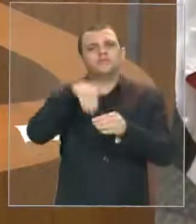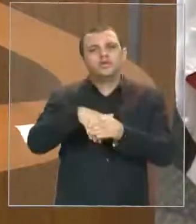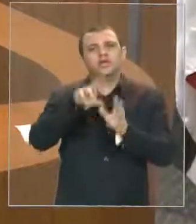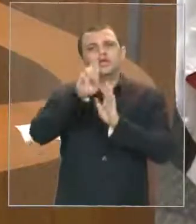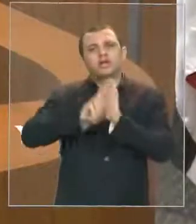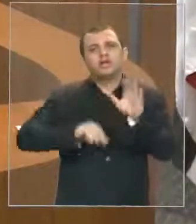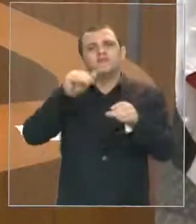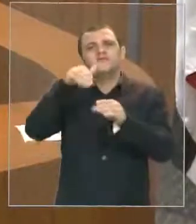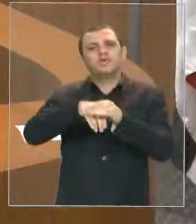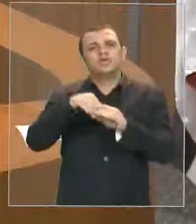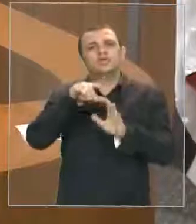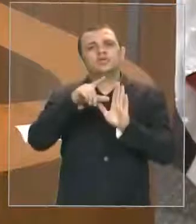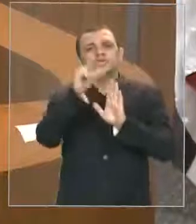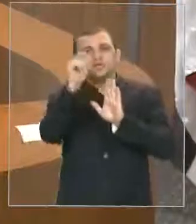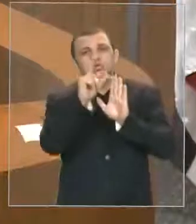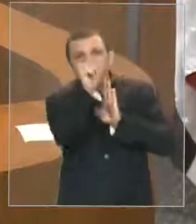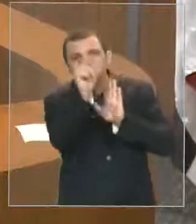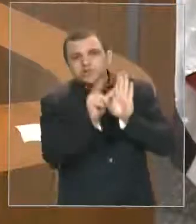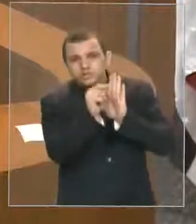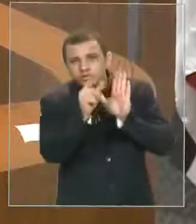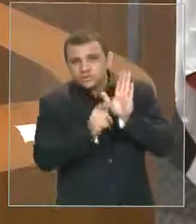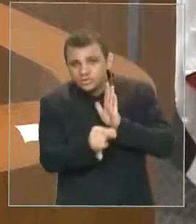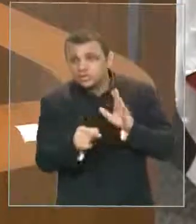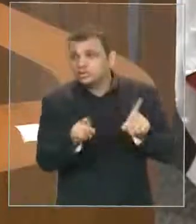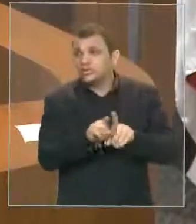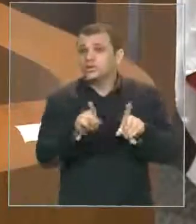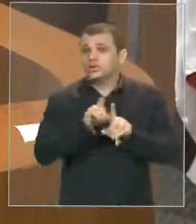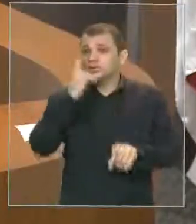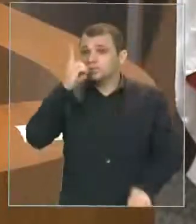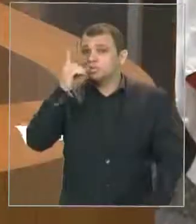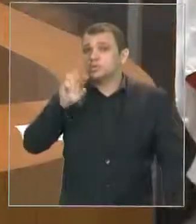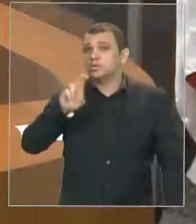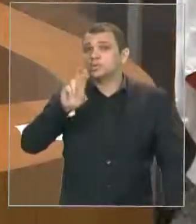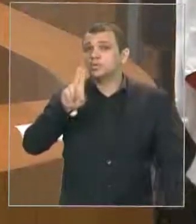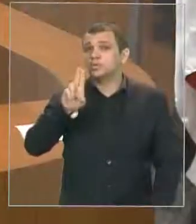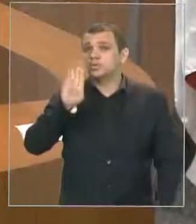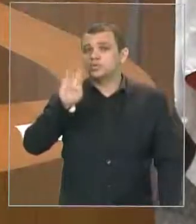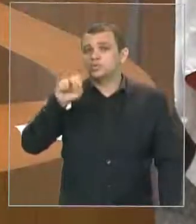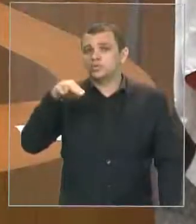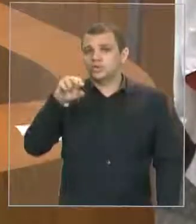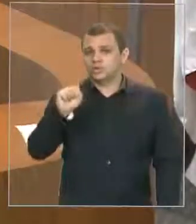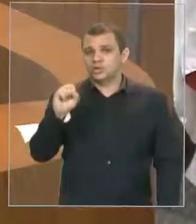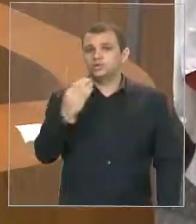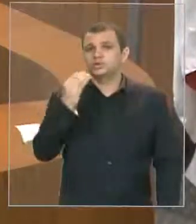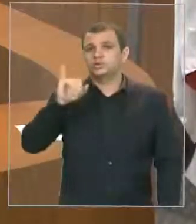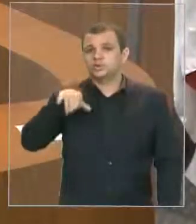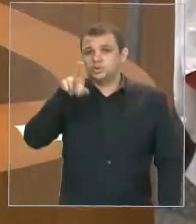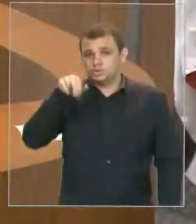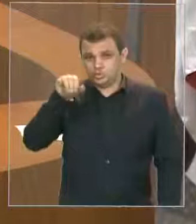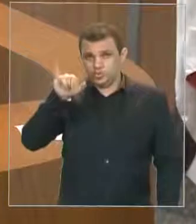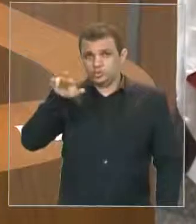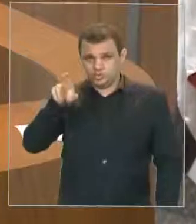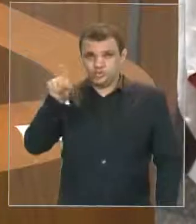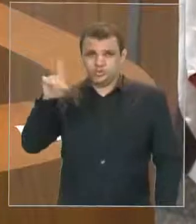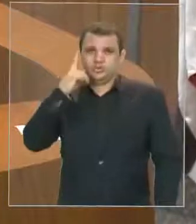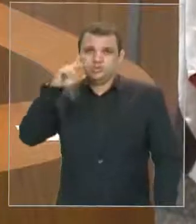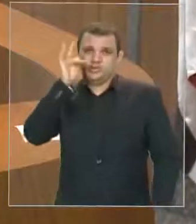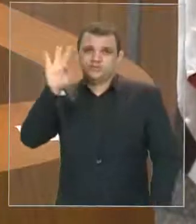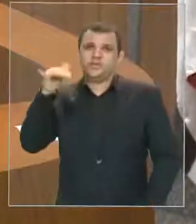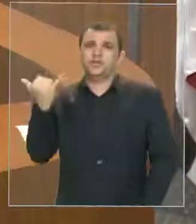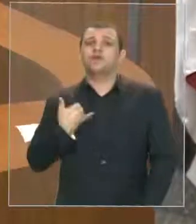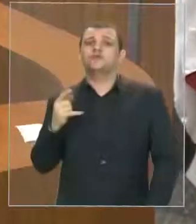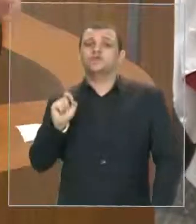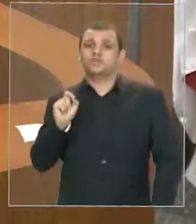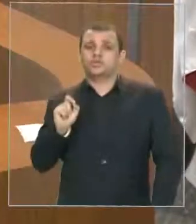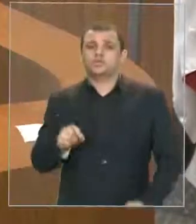votação de destaques. E o que o deputado Rubem Júnior nos informou hoje? É que a reforma política só deve entrar na pauta